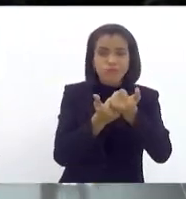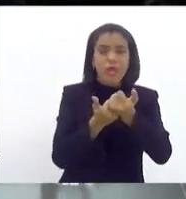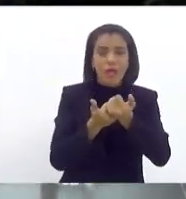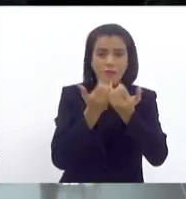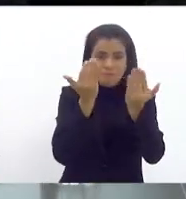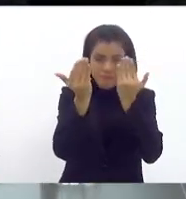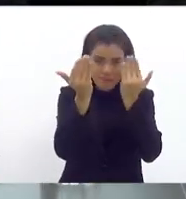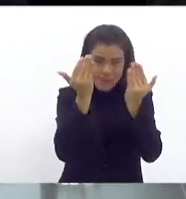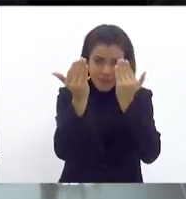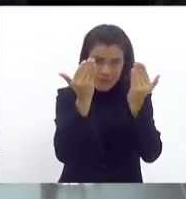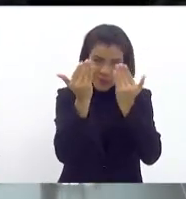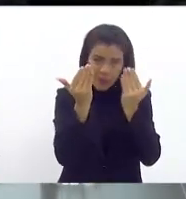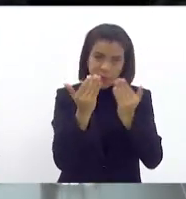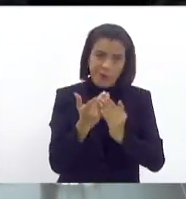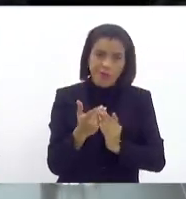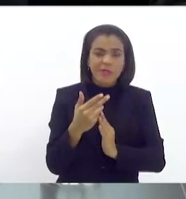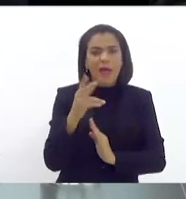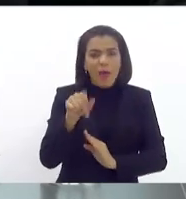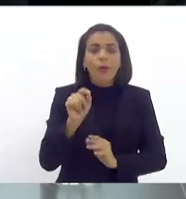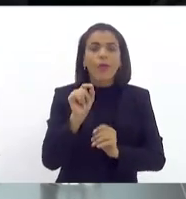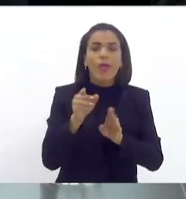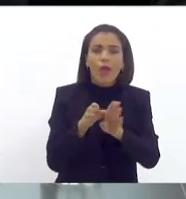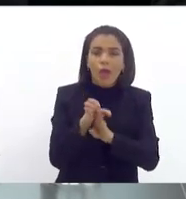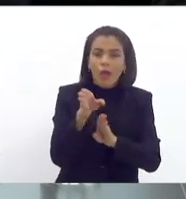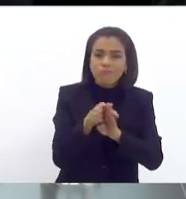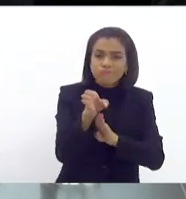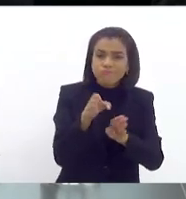ele estivesse regulamentando